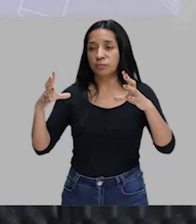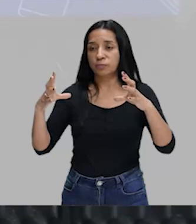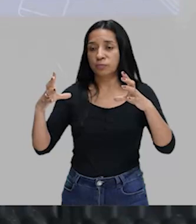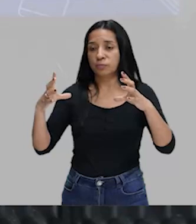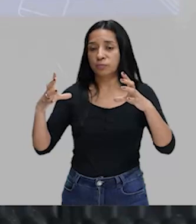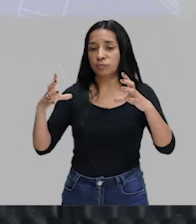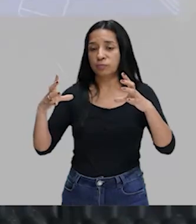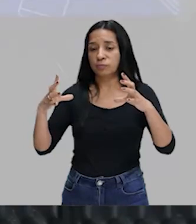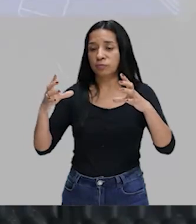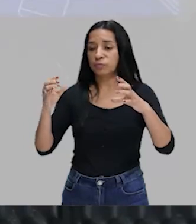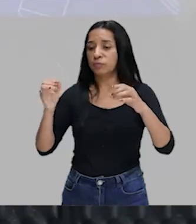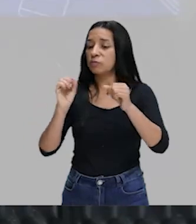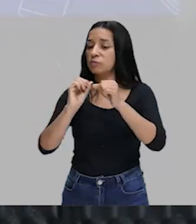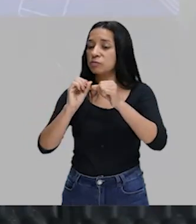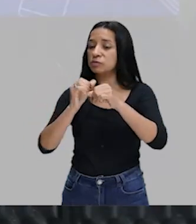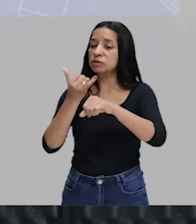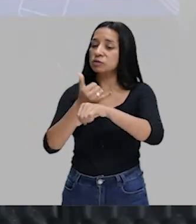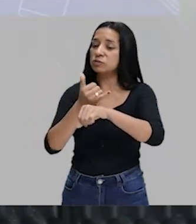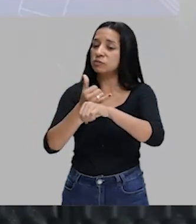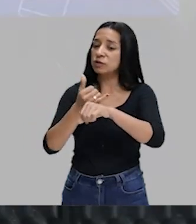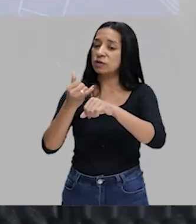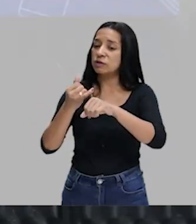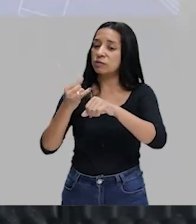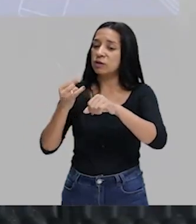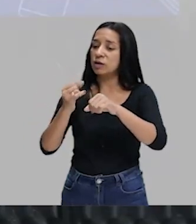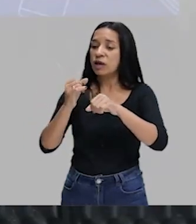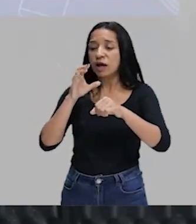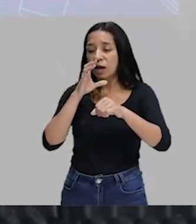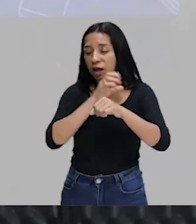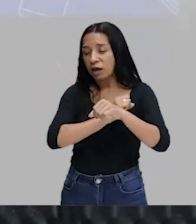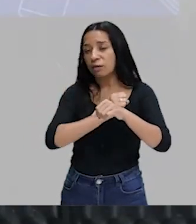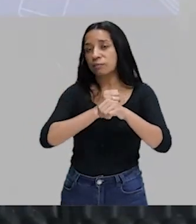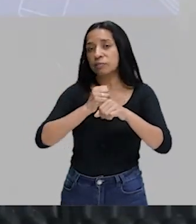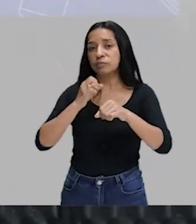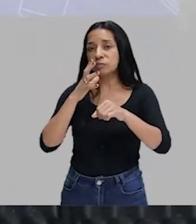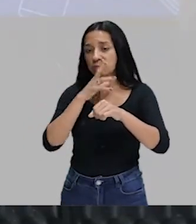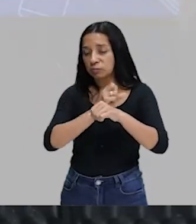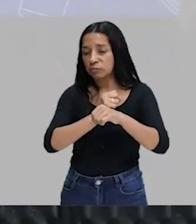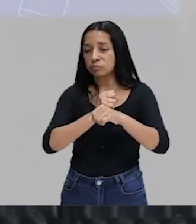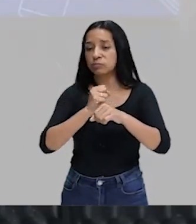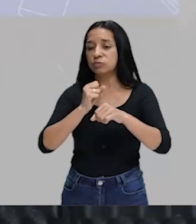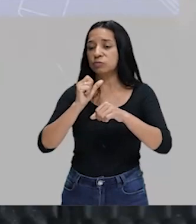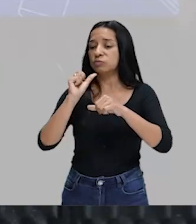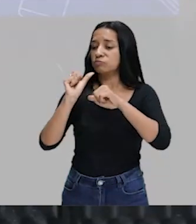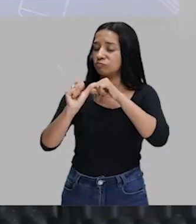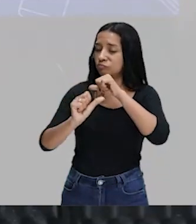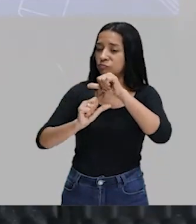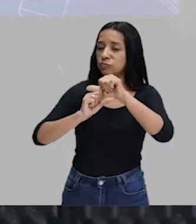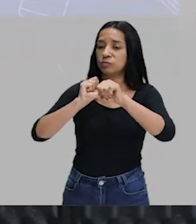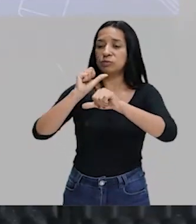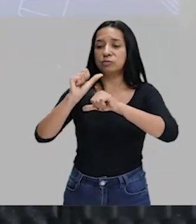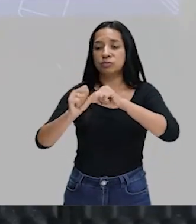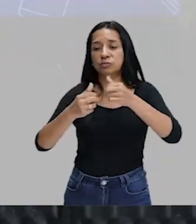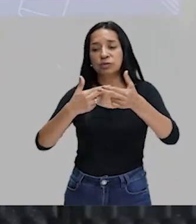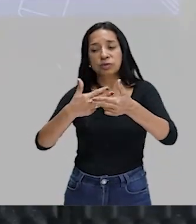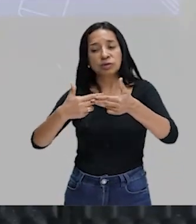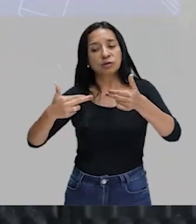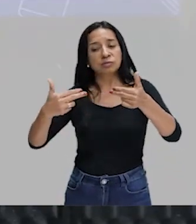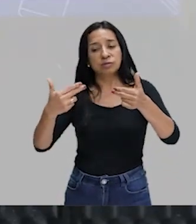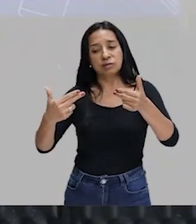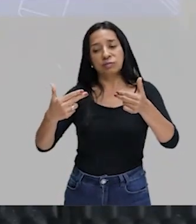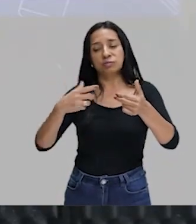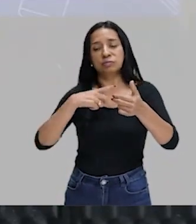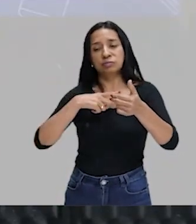essa produção de ferro ela vai se acentuando, ela vai acelerando. Isso acontece também por reações, né, dos elementos presentes nas